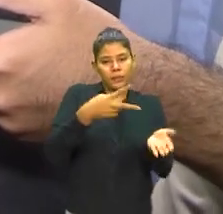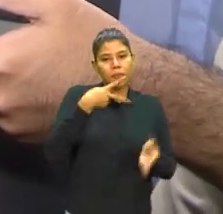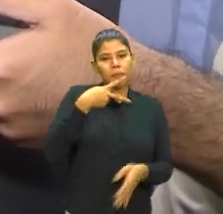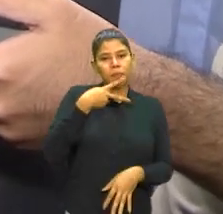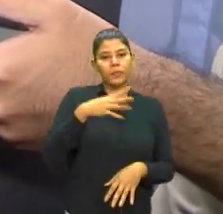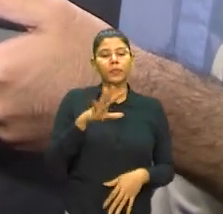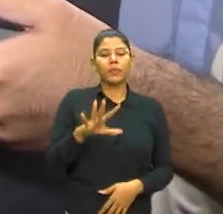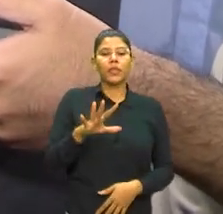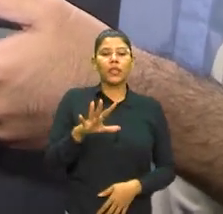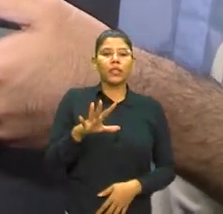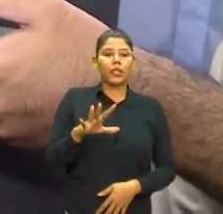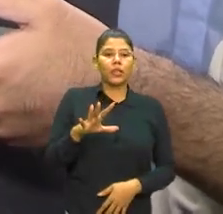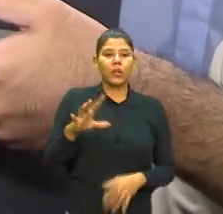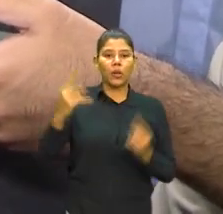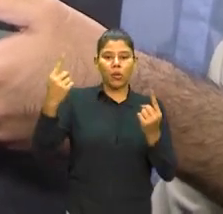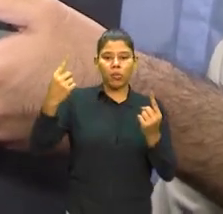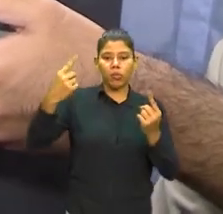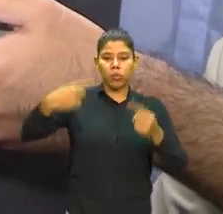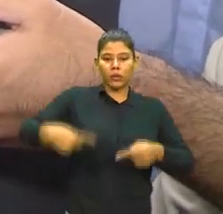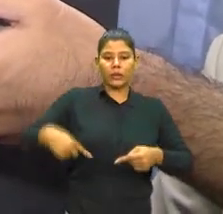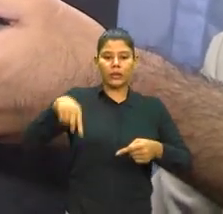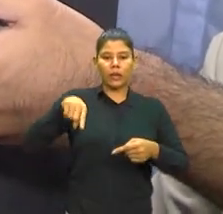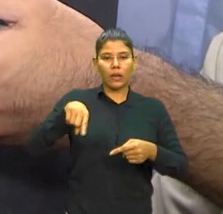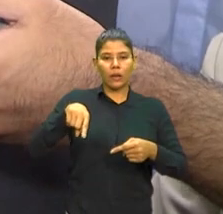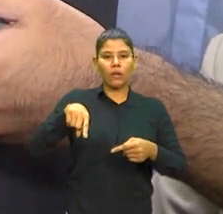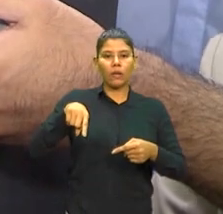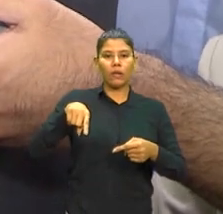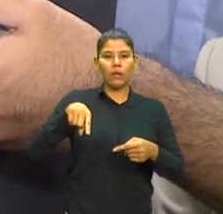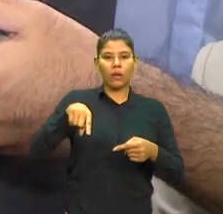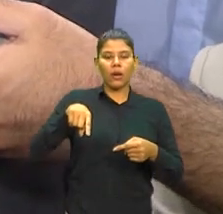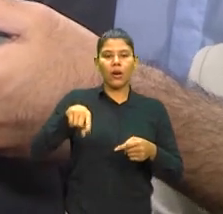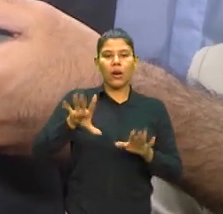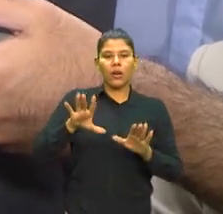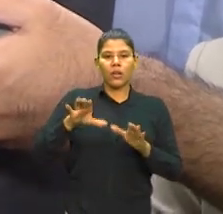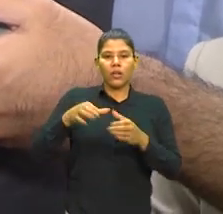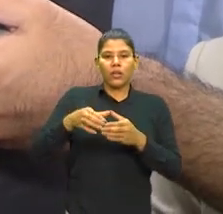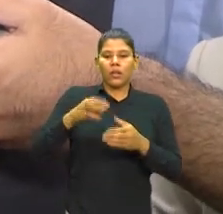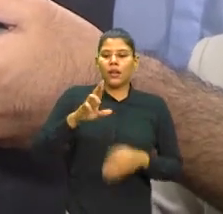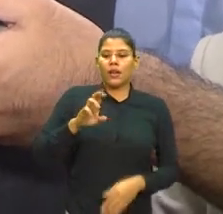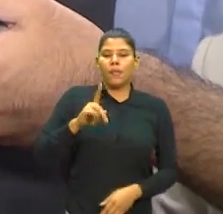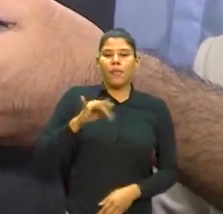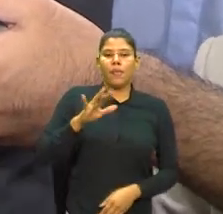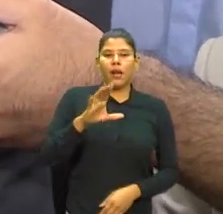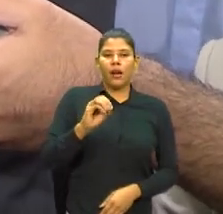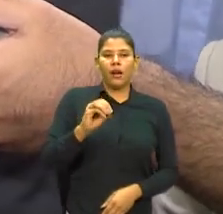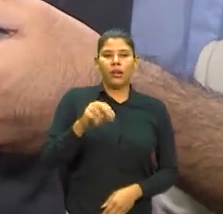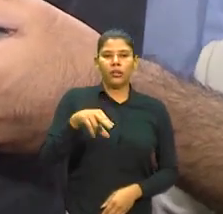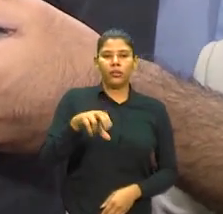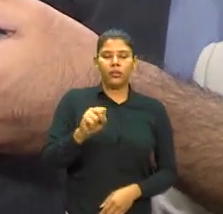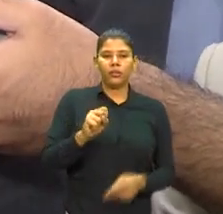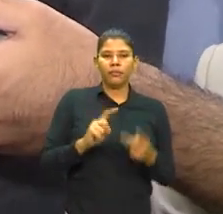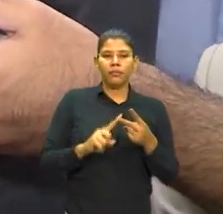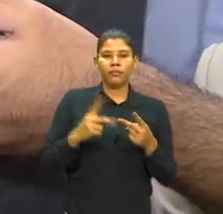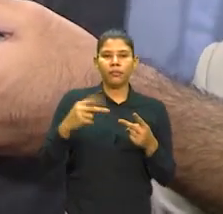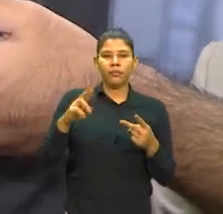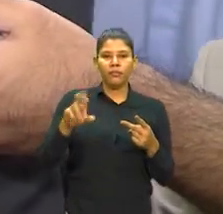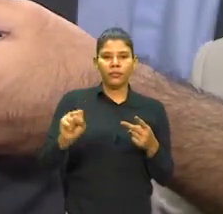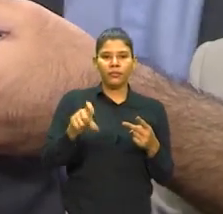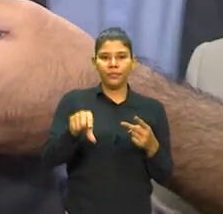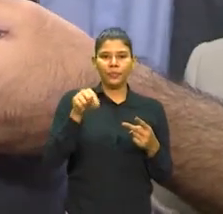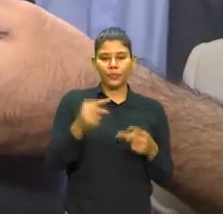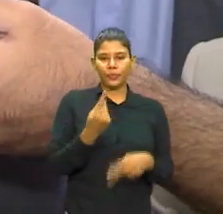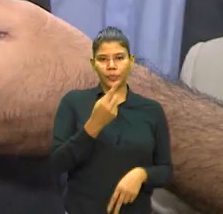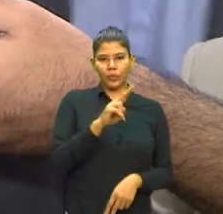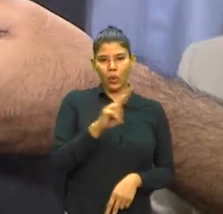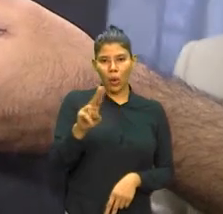a oposição o bloco republicanos e prós indicou um nome os outros